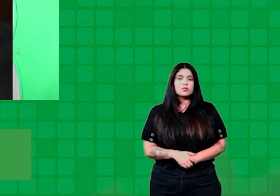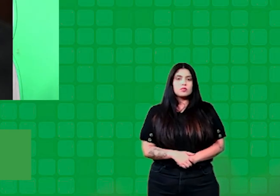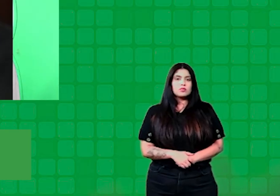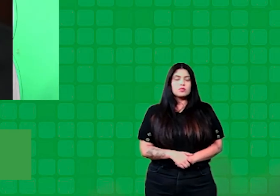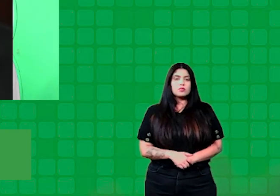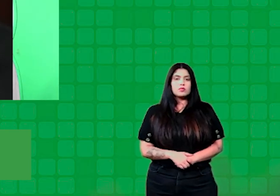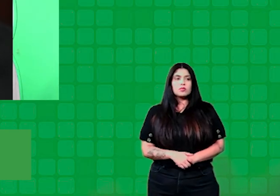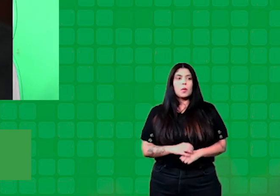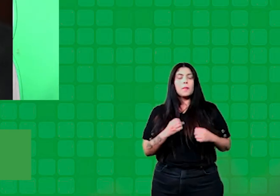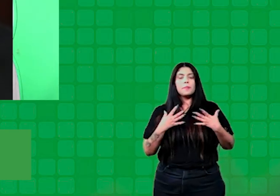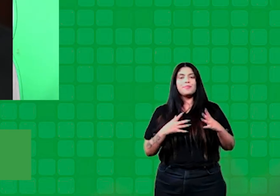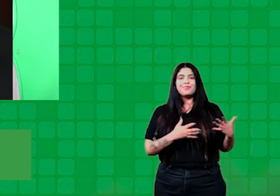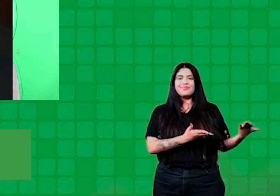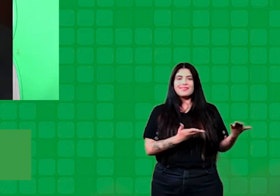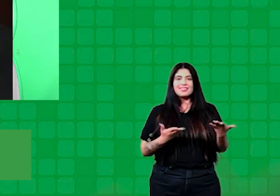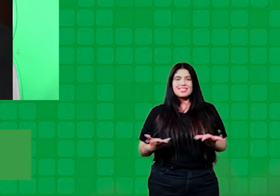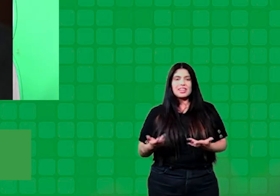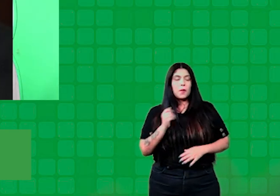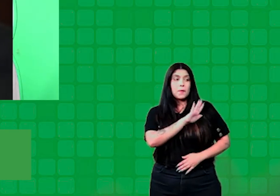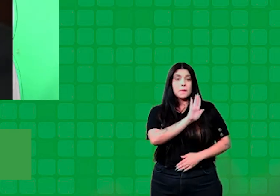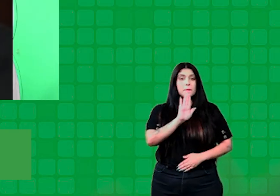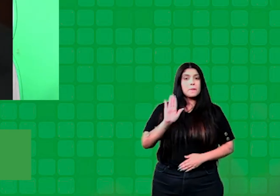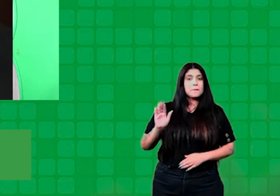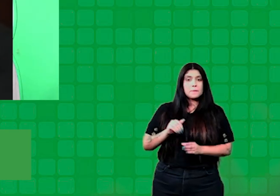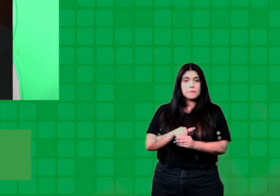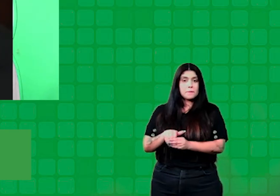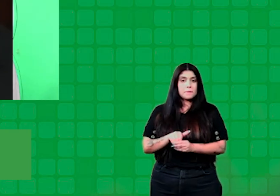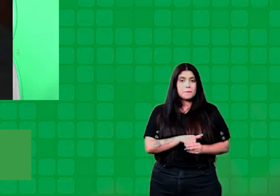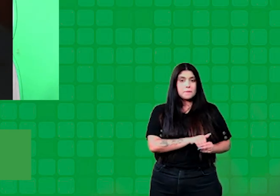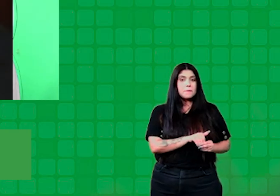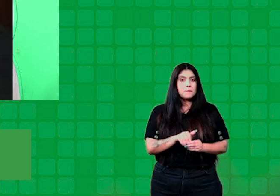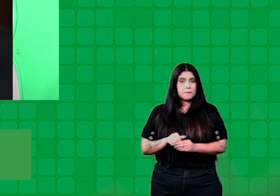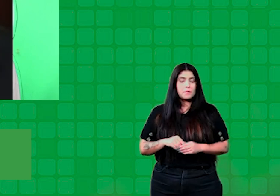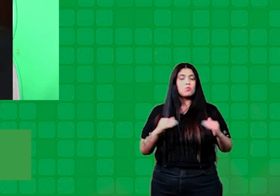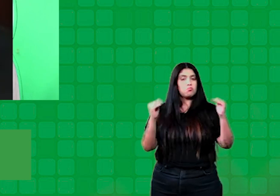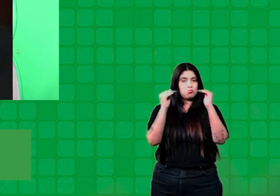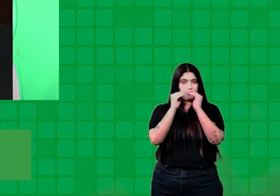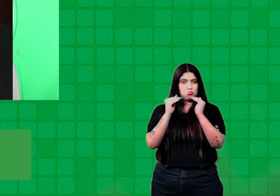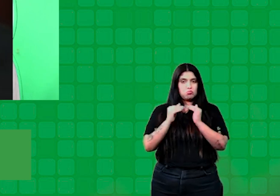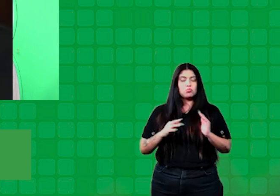Bom, o pessoal está se manifestando aqui de acordo com a nossa relatora.